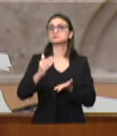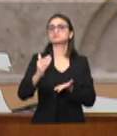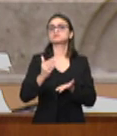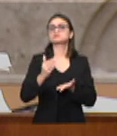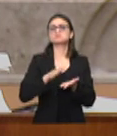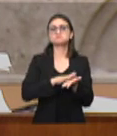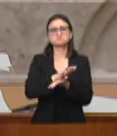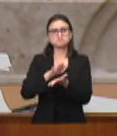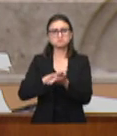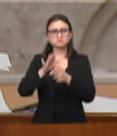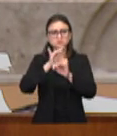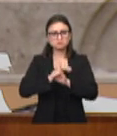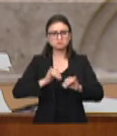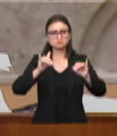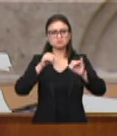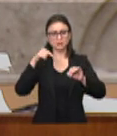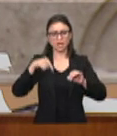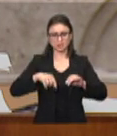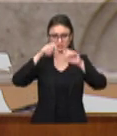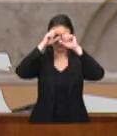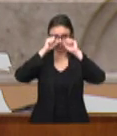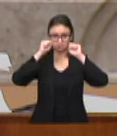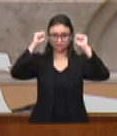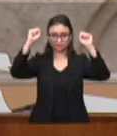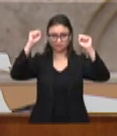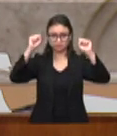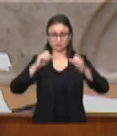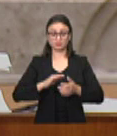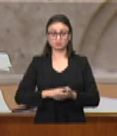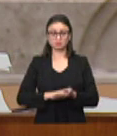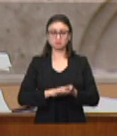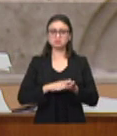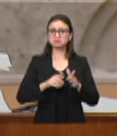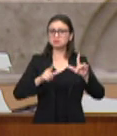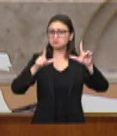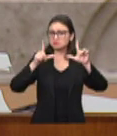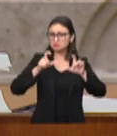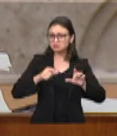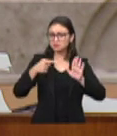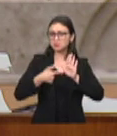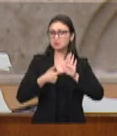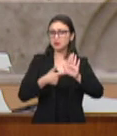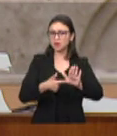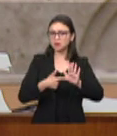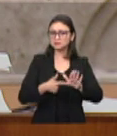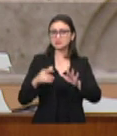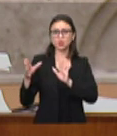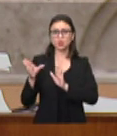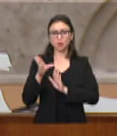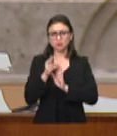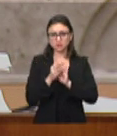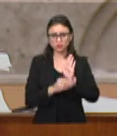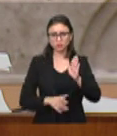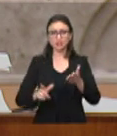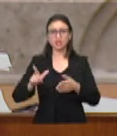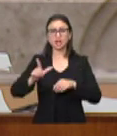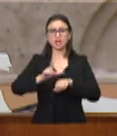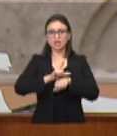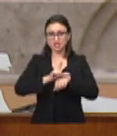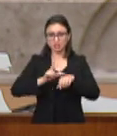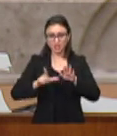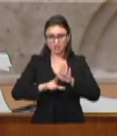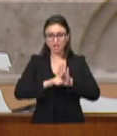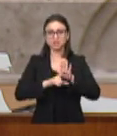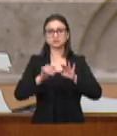editorial do Supremo. A obra apresenta conteúdo de doutrina e legislação com o fim